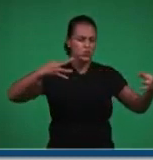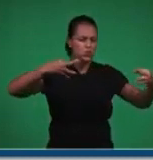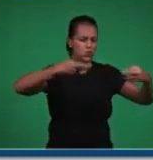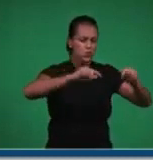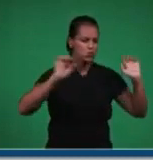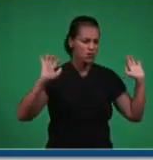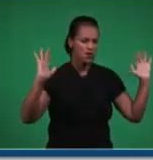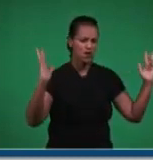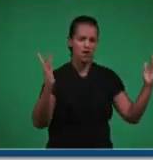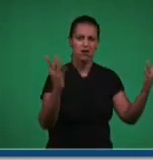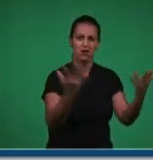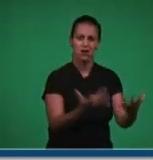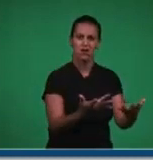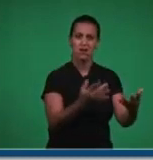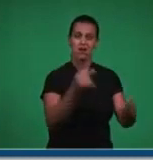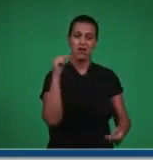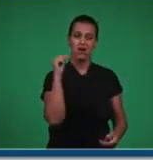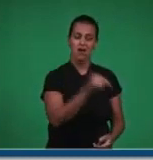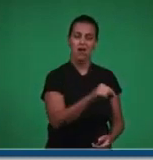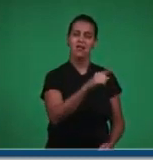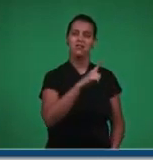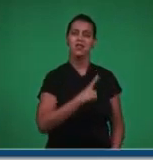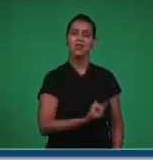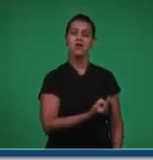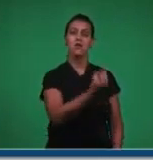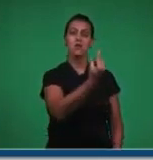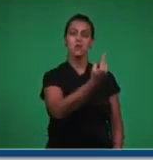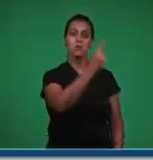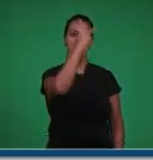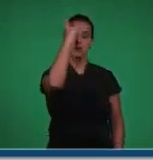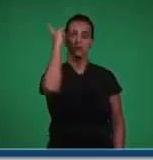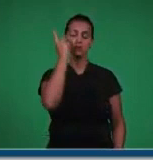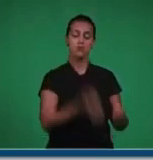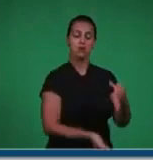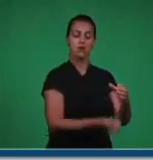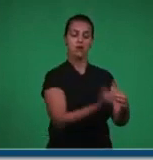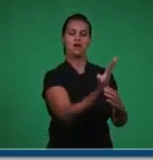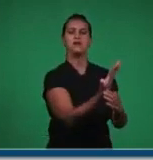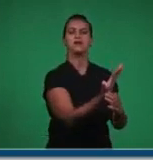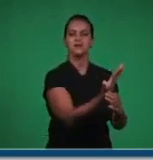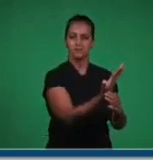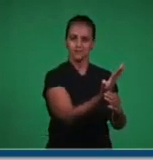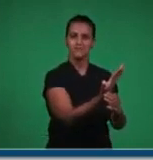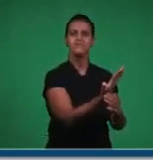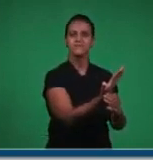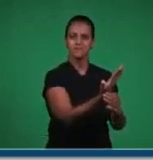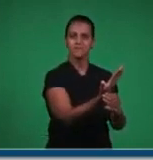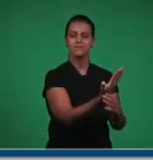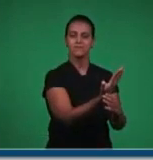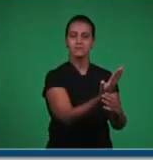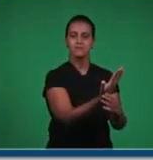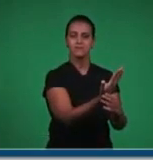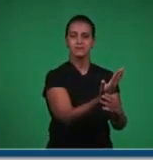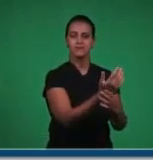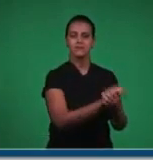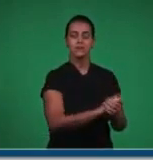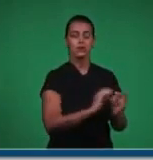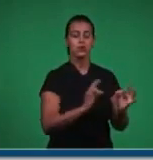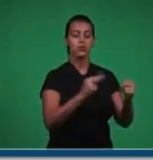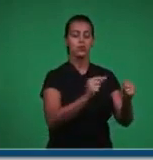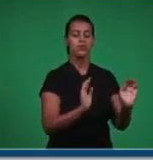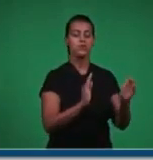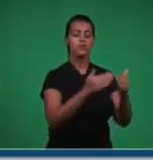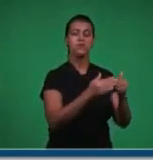tem um criador intencional. Pelas evidências da ciência, ela tenta mostrar que